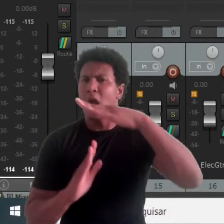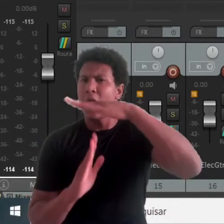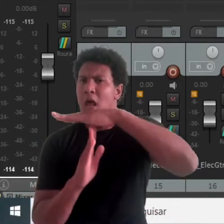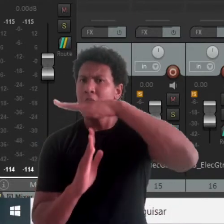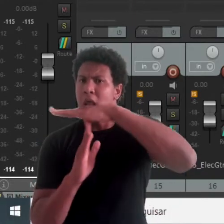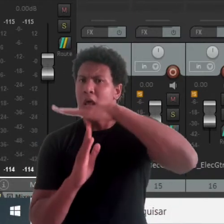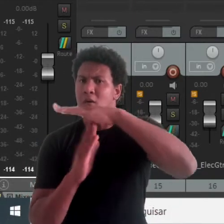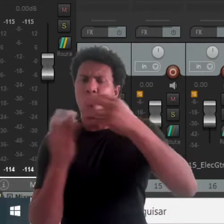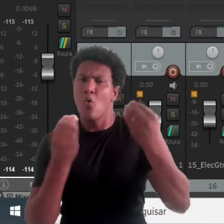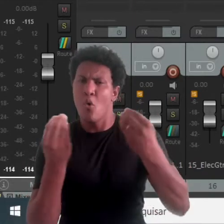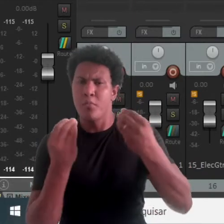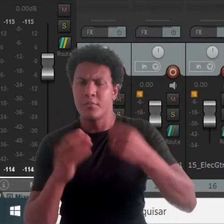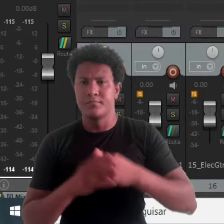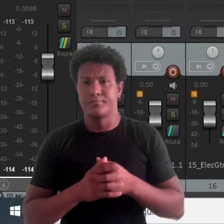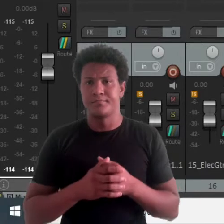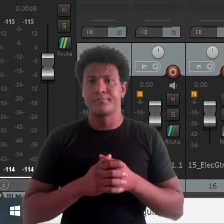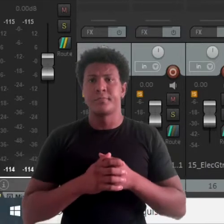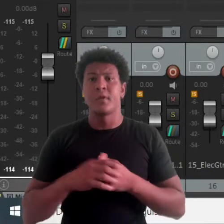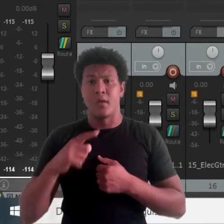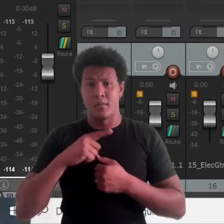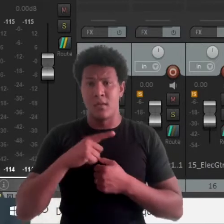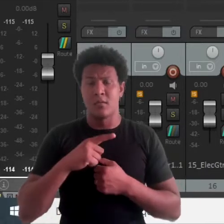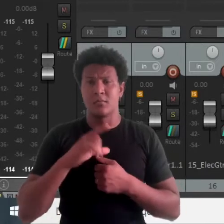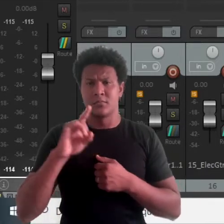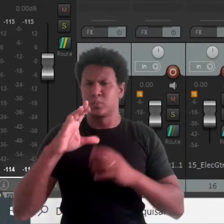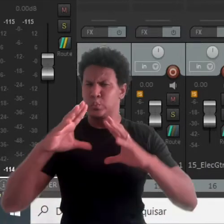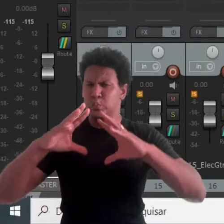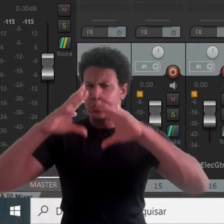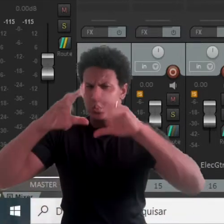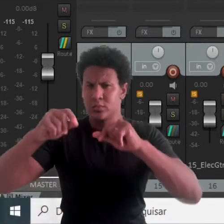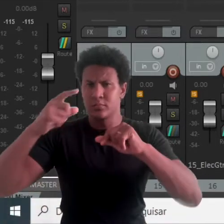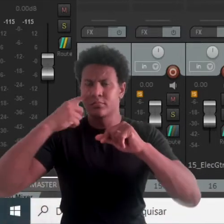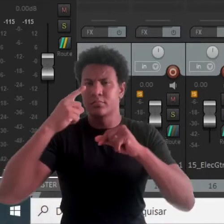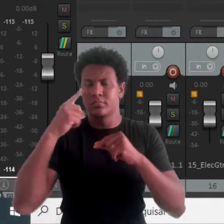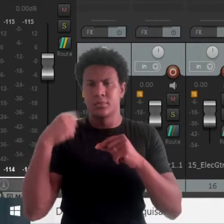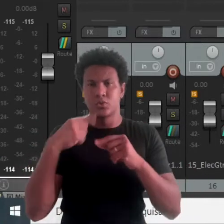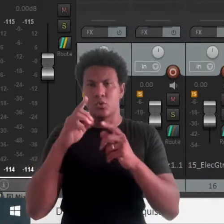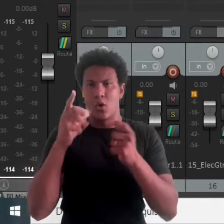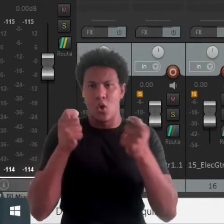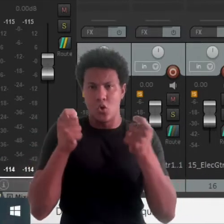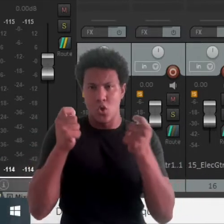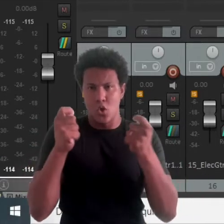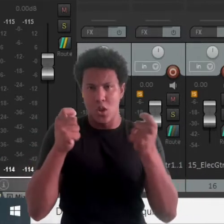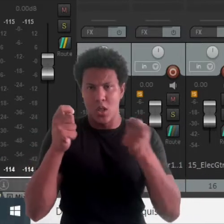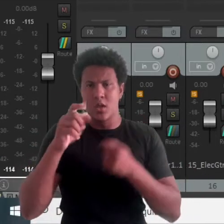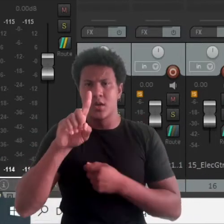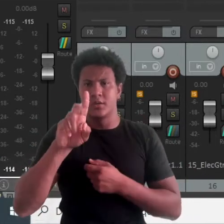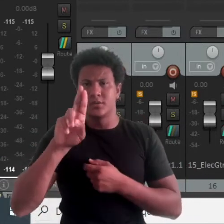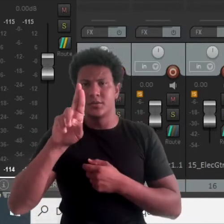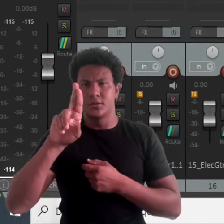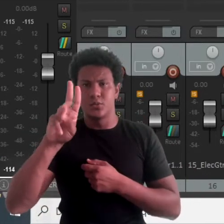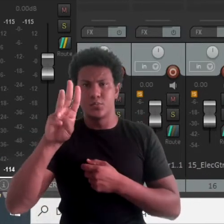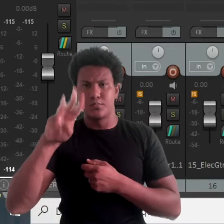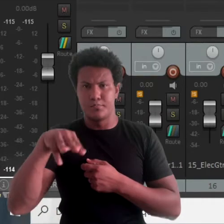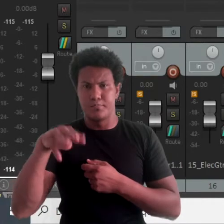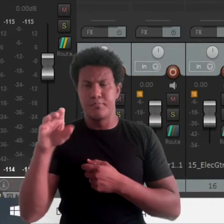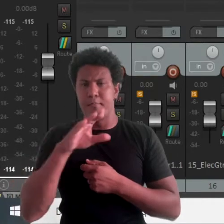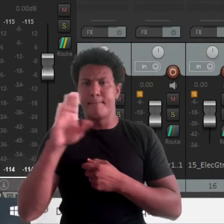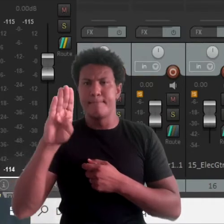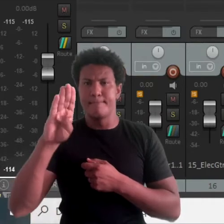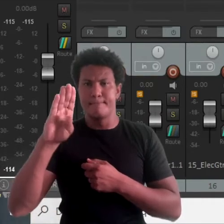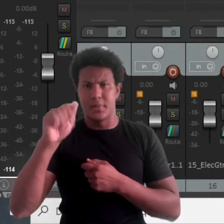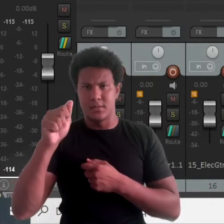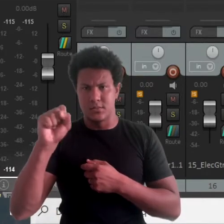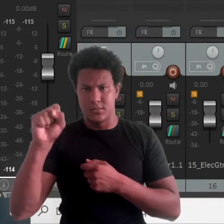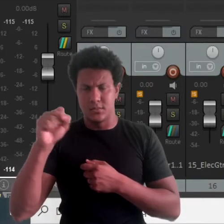solo, certo? Eu estou controlando a bateria toda com esse canal aqui, ó, que é o Drum Bus. E a gente tem